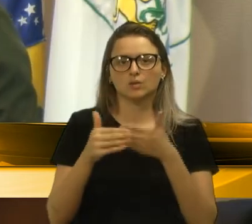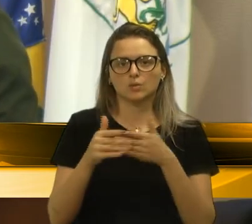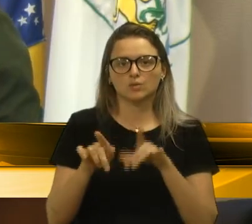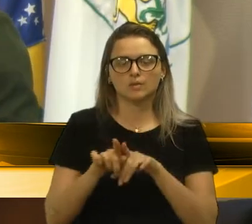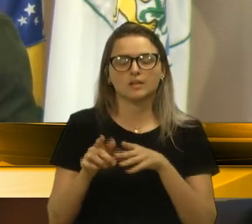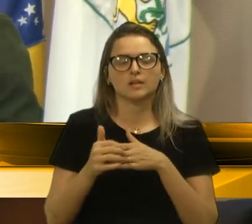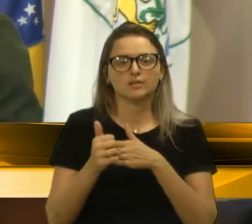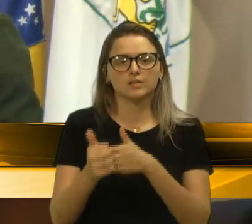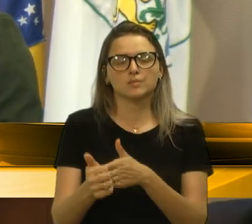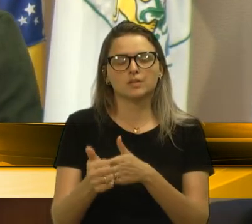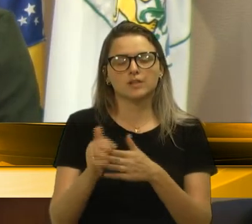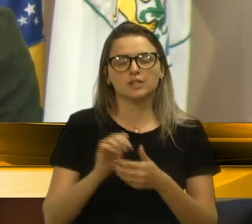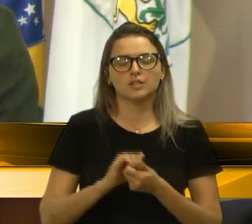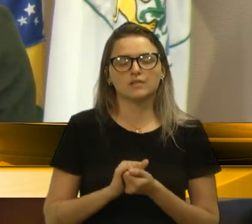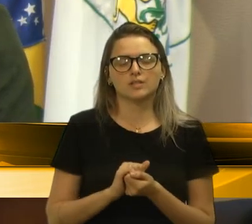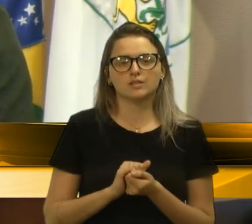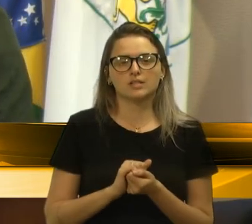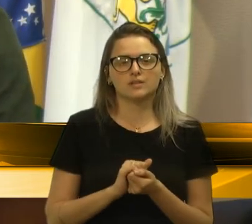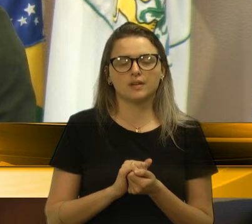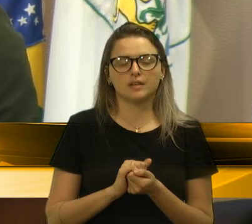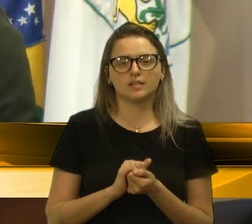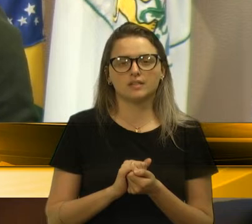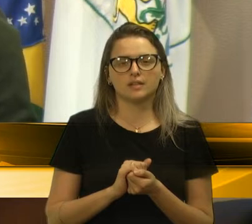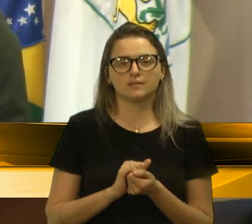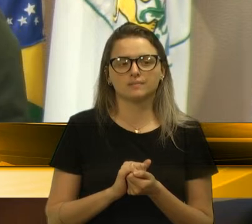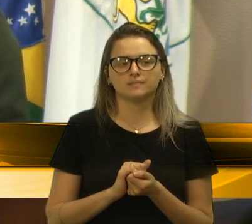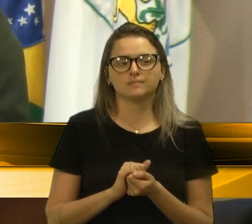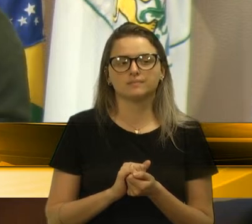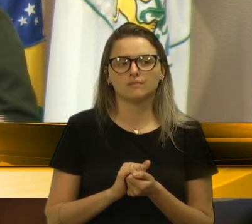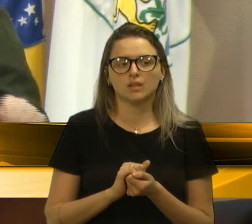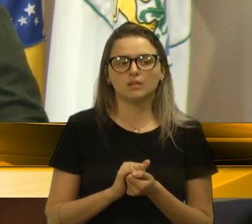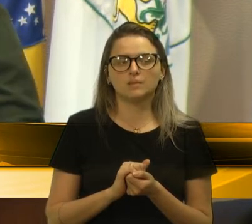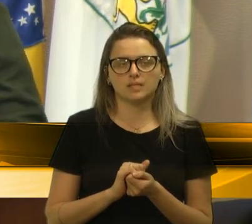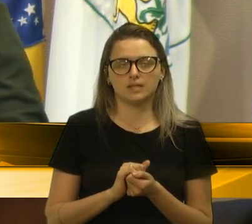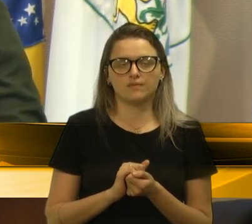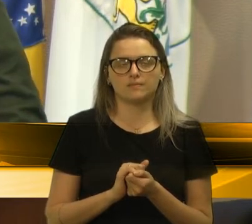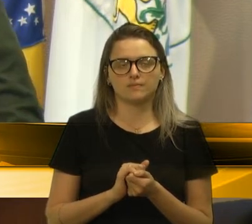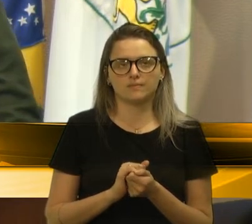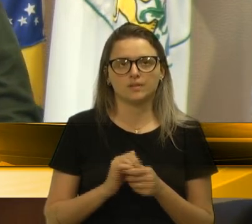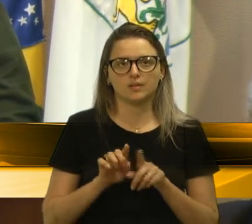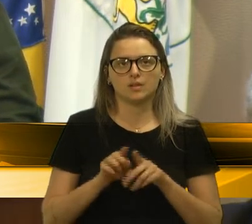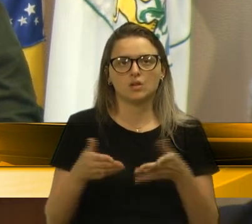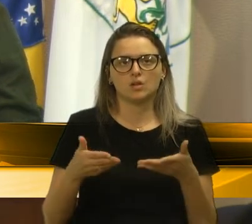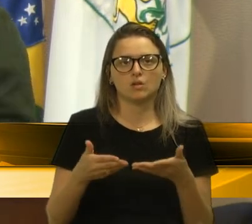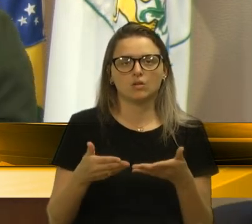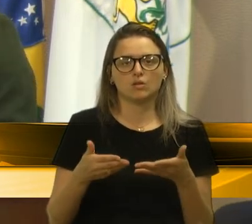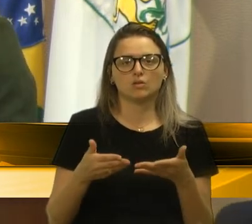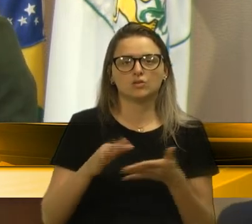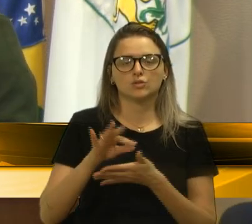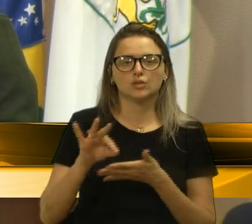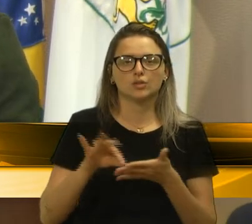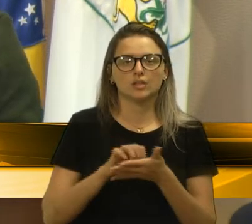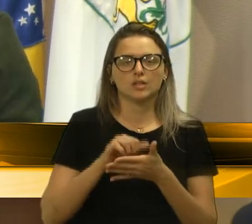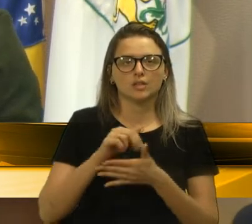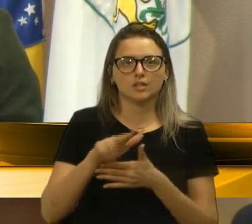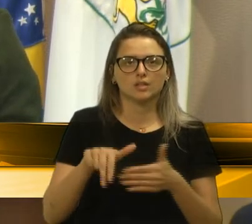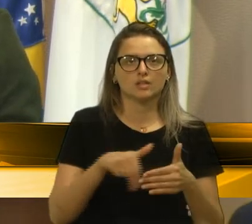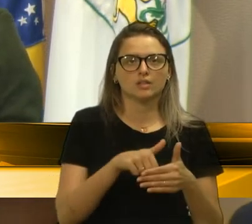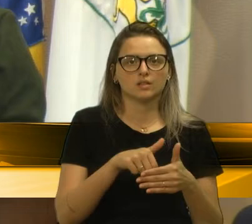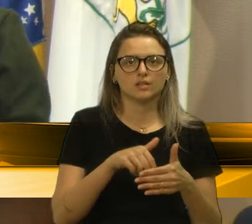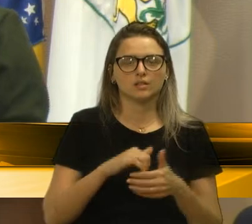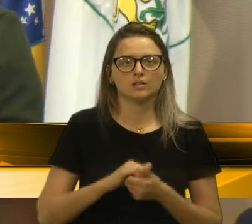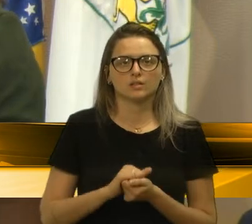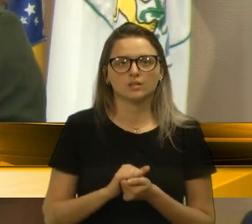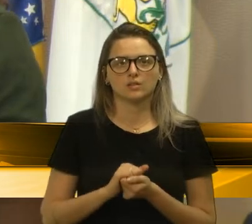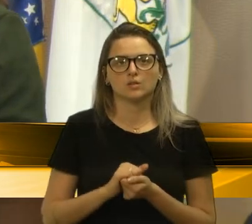conosco através das redes sociais. Bom, o que me traz hoje, o motivo do meu grande expediente é falar sobre a declaração de